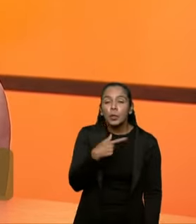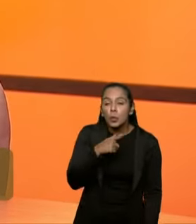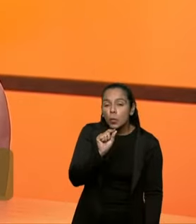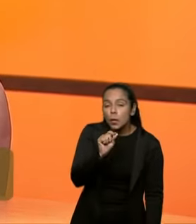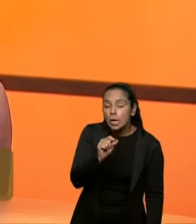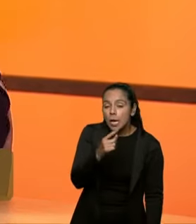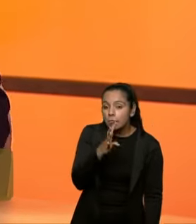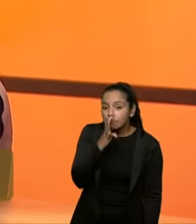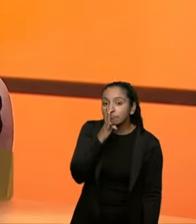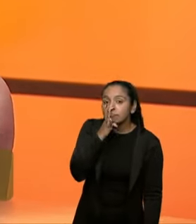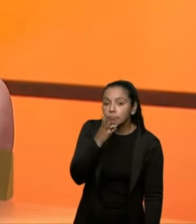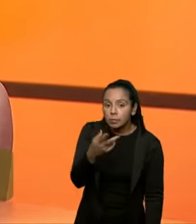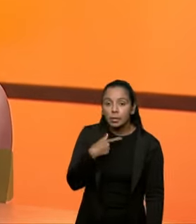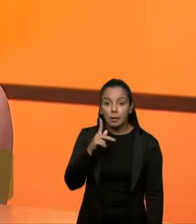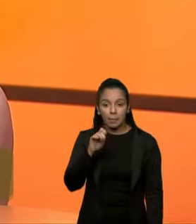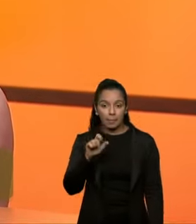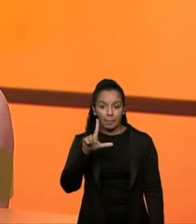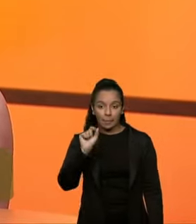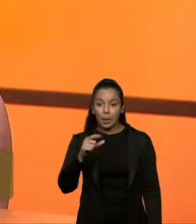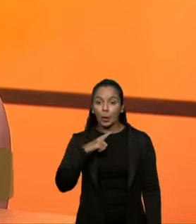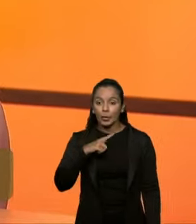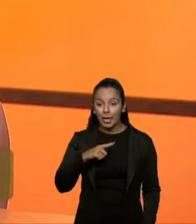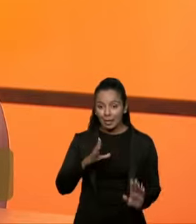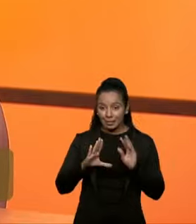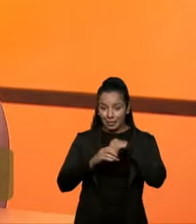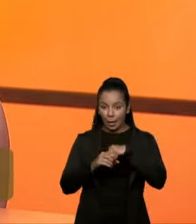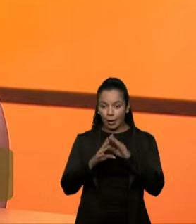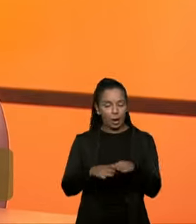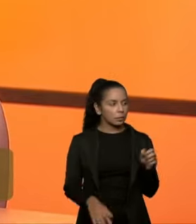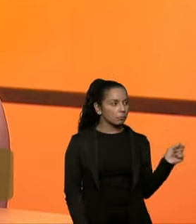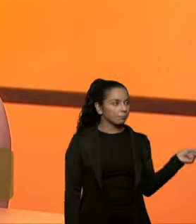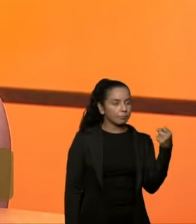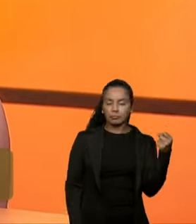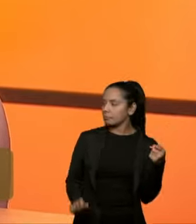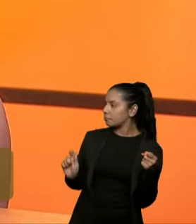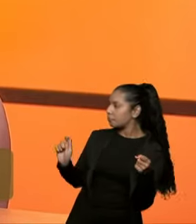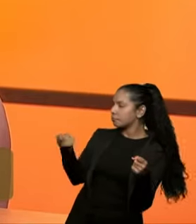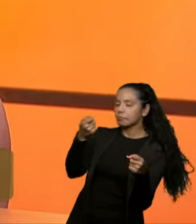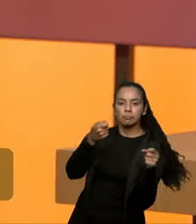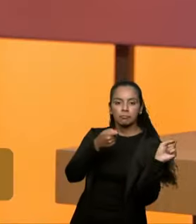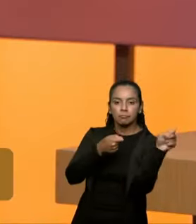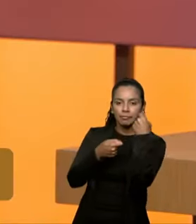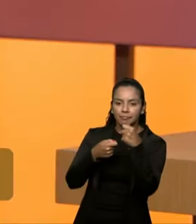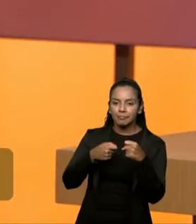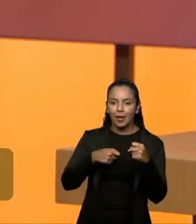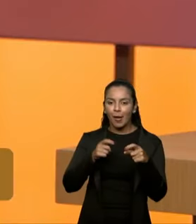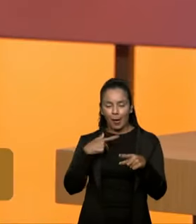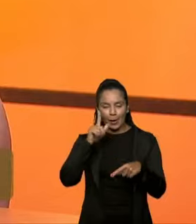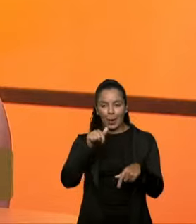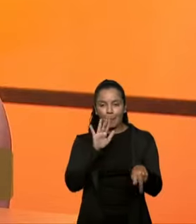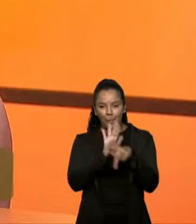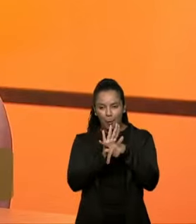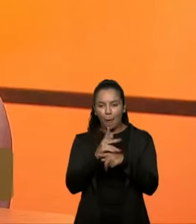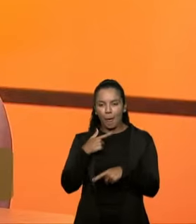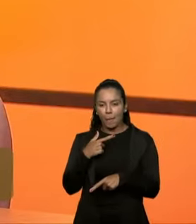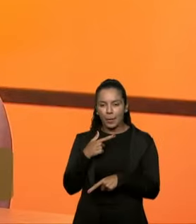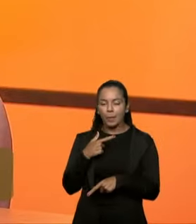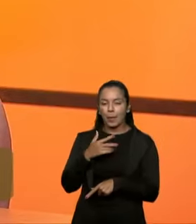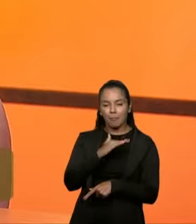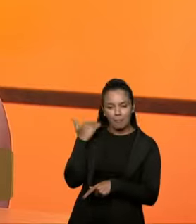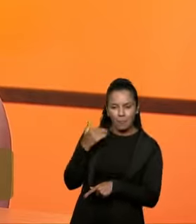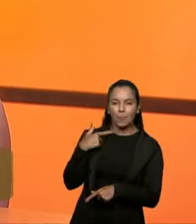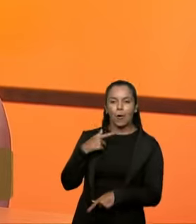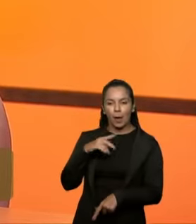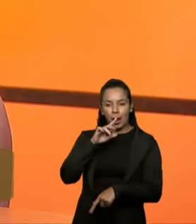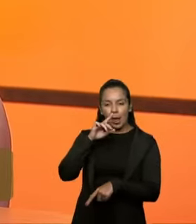Não fala assim, mas... Paulo só anda com raquete dentro de casa. Ele não me pega. Eu adoro aquelas impressionante, raquetes. Graças a tem Deus. Tem um certo prazer. Será que eu tenho um tipo de pele ou